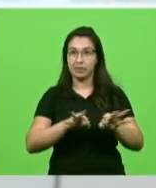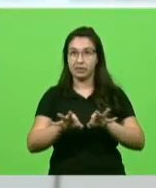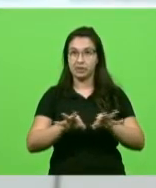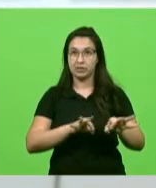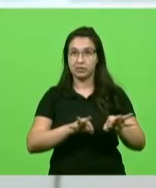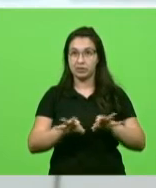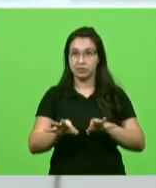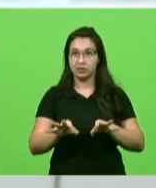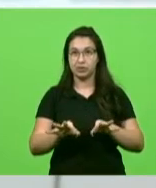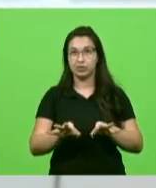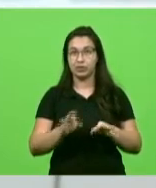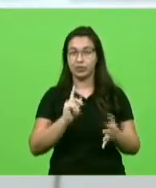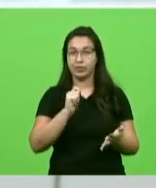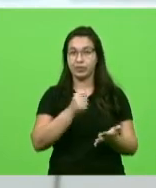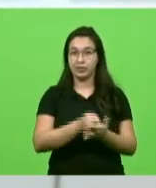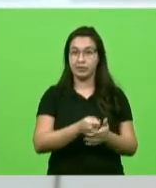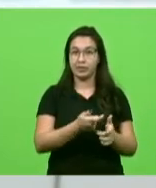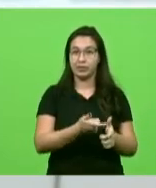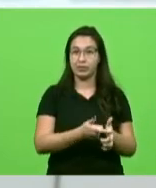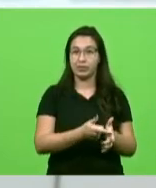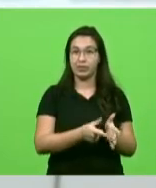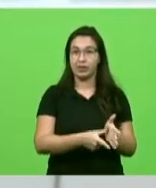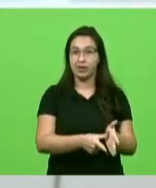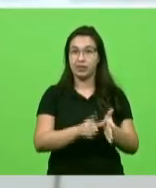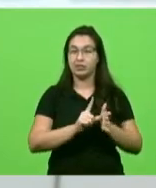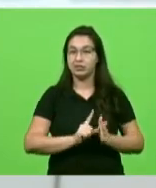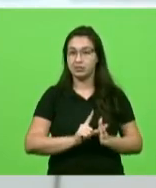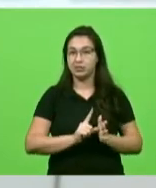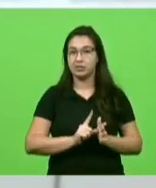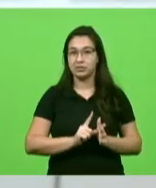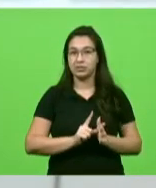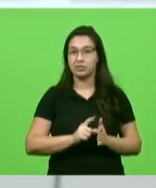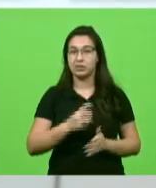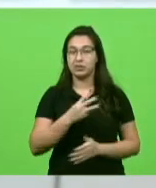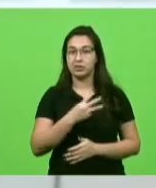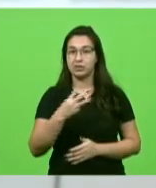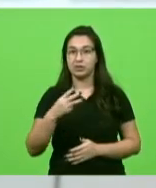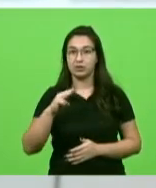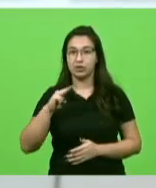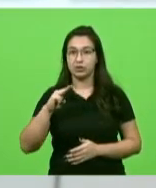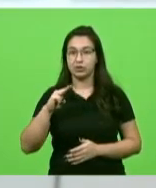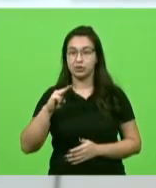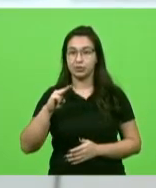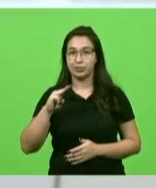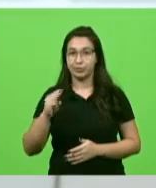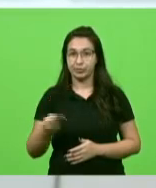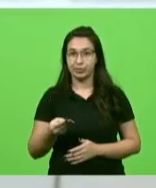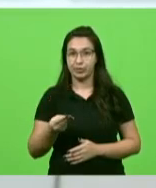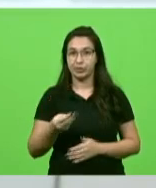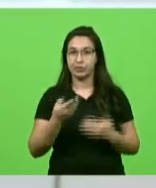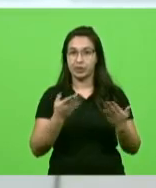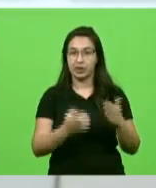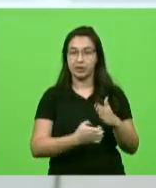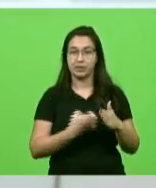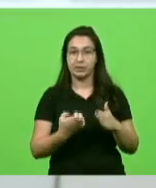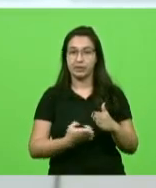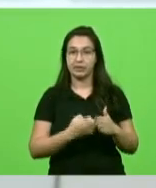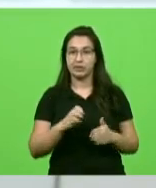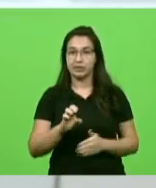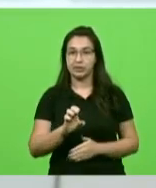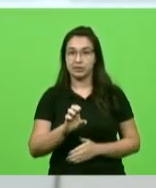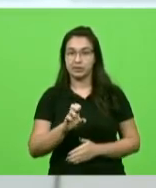o poder liberado o pagamento antecipado no importe de 33 milhões a empresa vende América